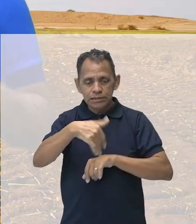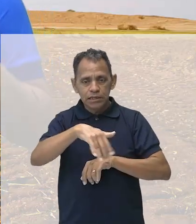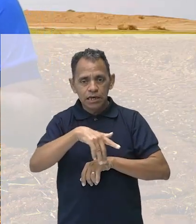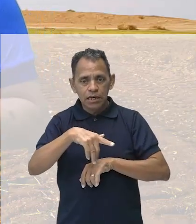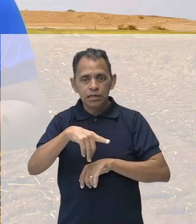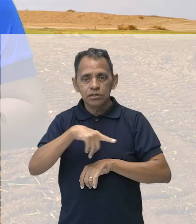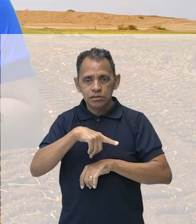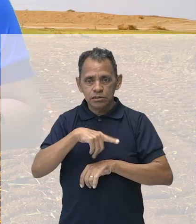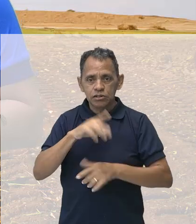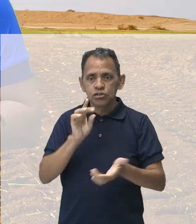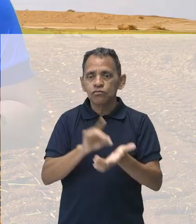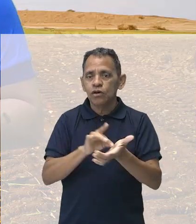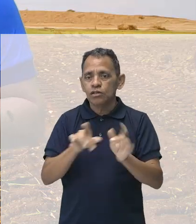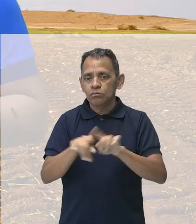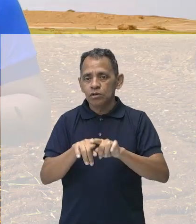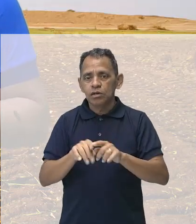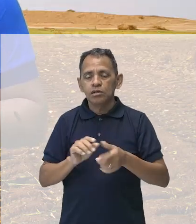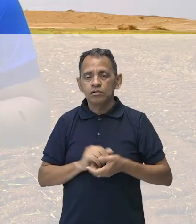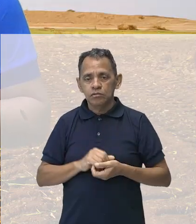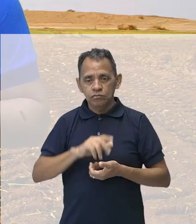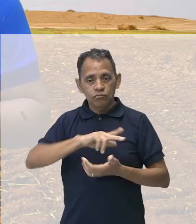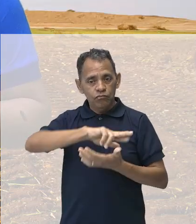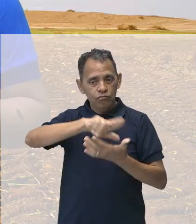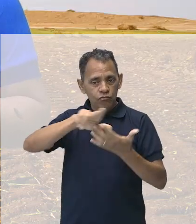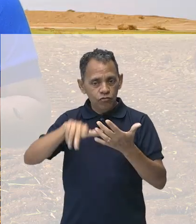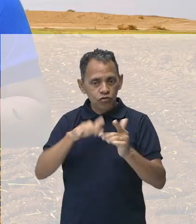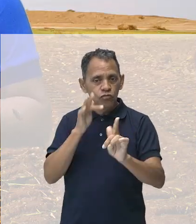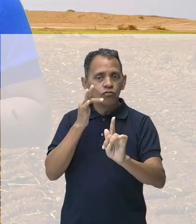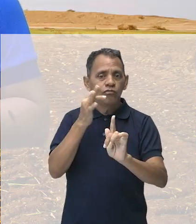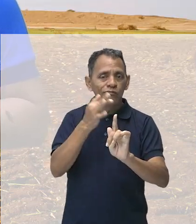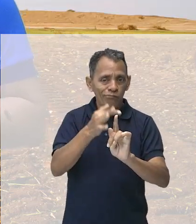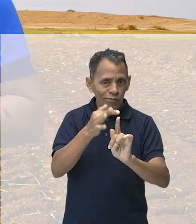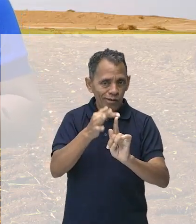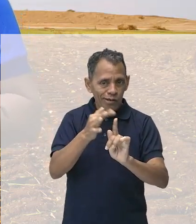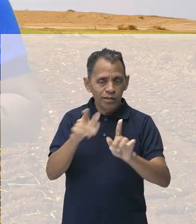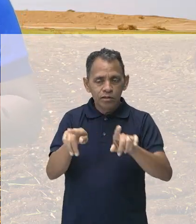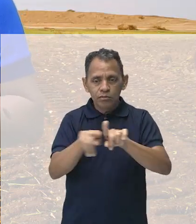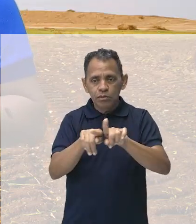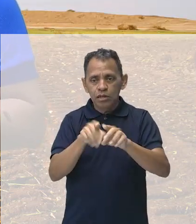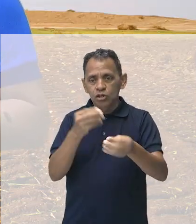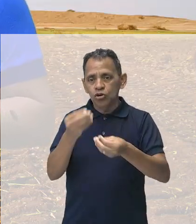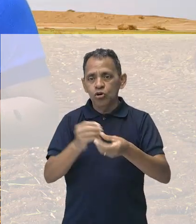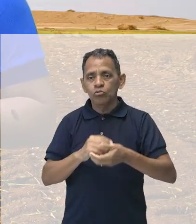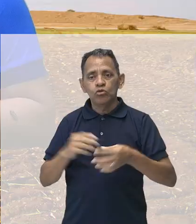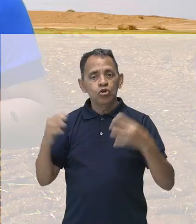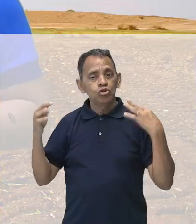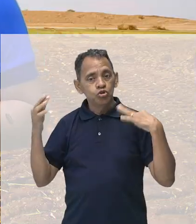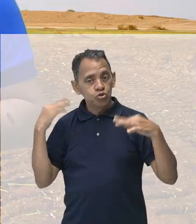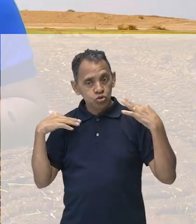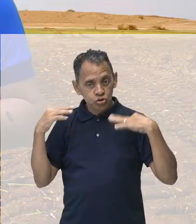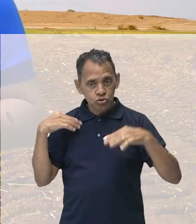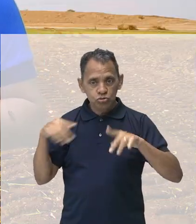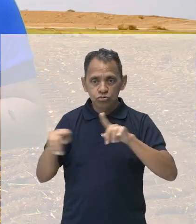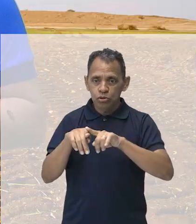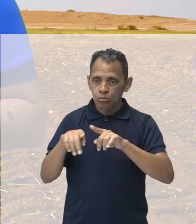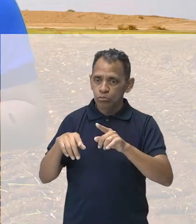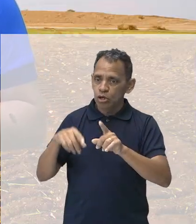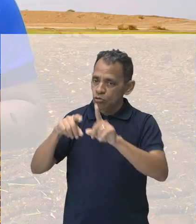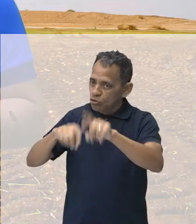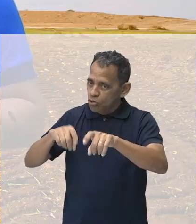acaba sendo multifuncional, gente. Além disso, acaba surgindo o turismo rural, né? A produção ali